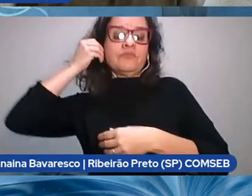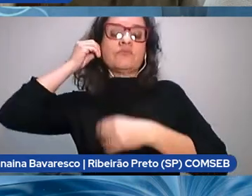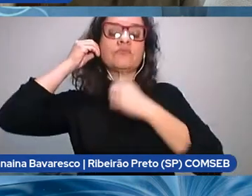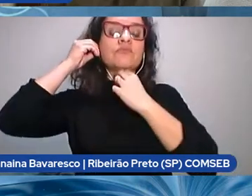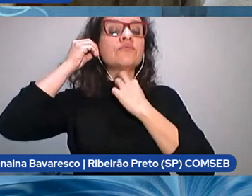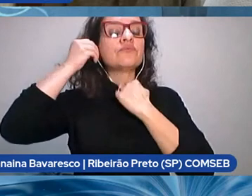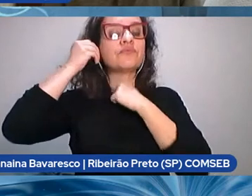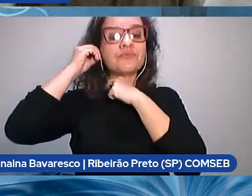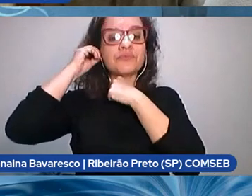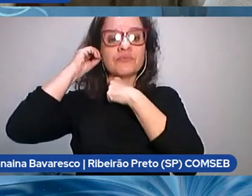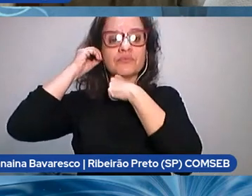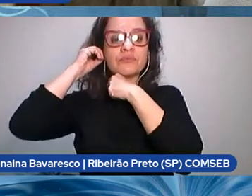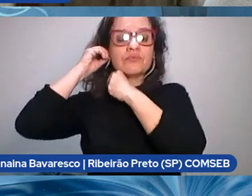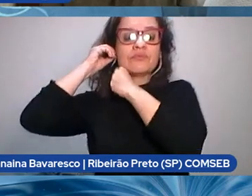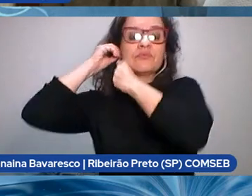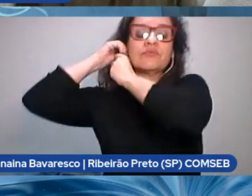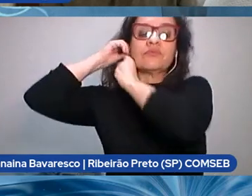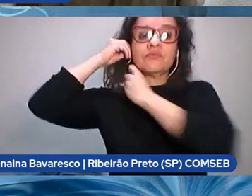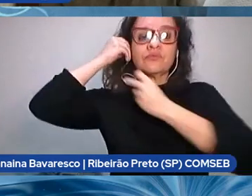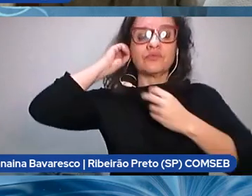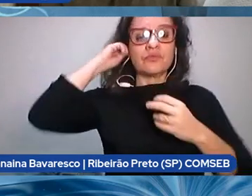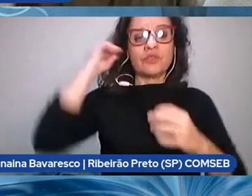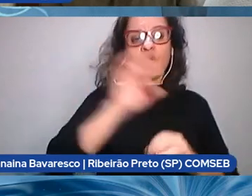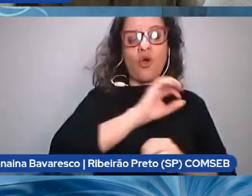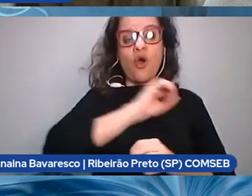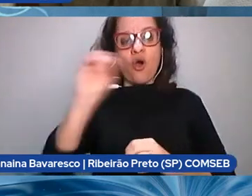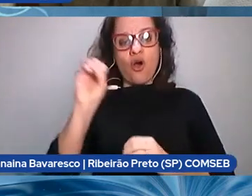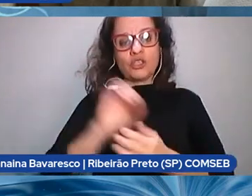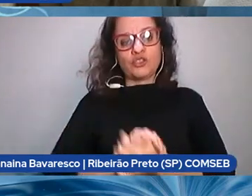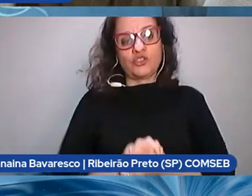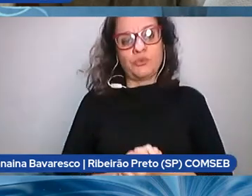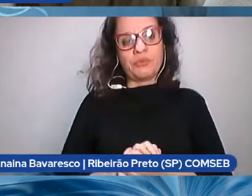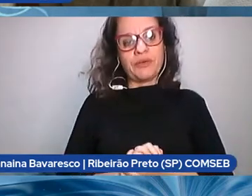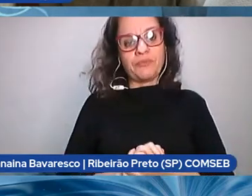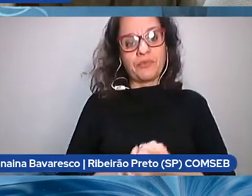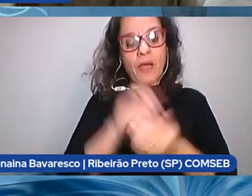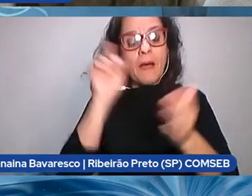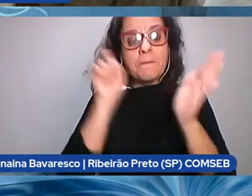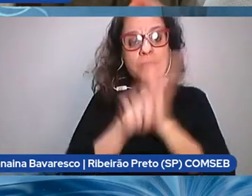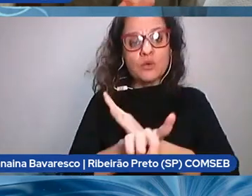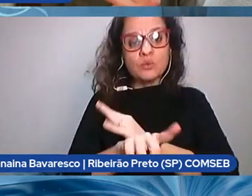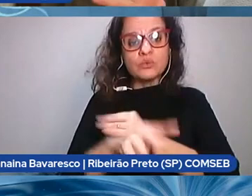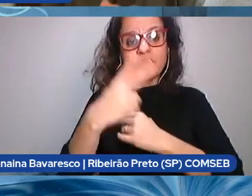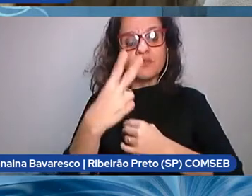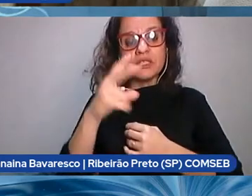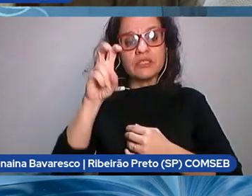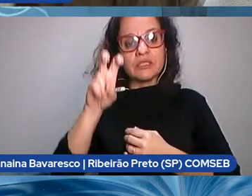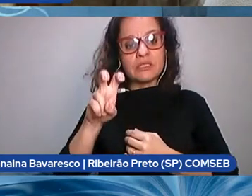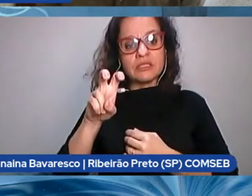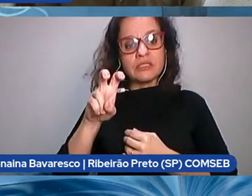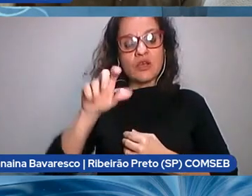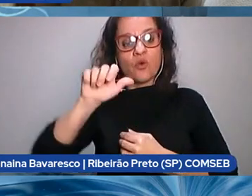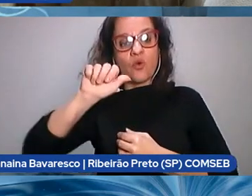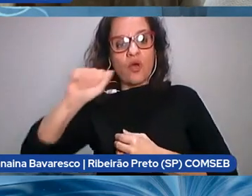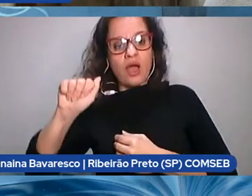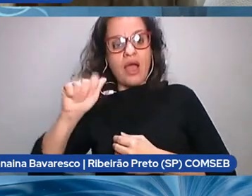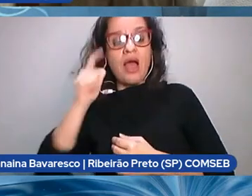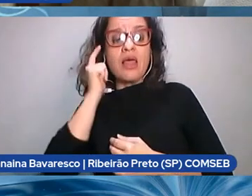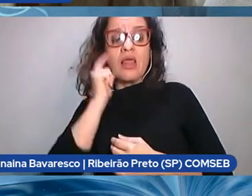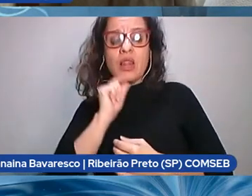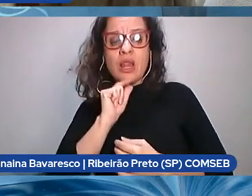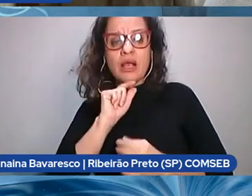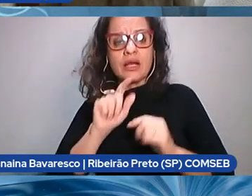Ótimo. Agora, uma outra questão para o Tassiro. Na pergunta 25A, Allan Kardec registra,